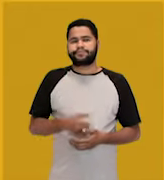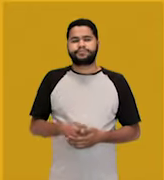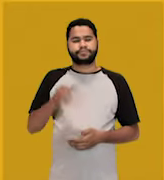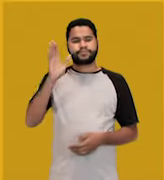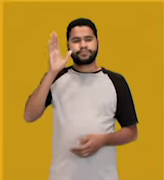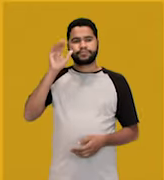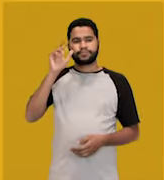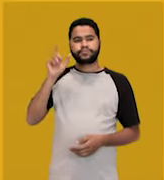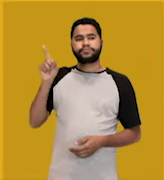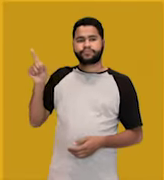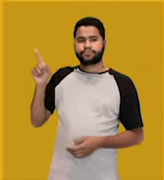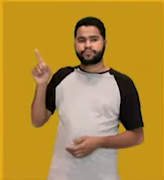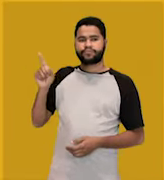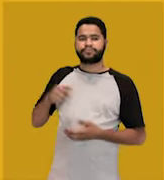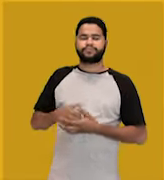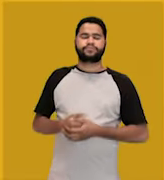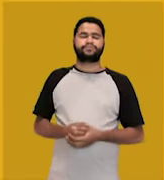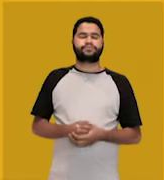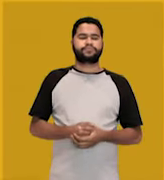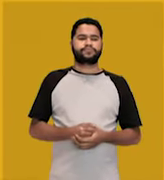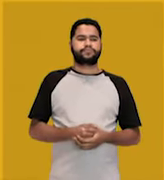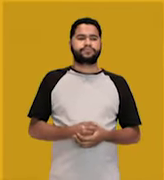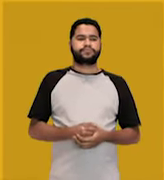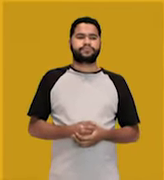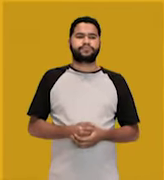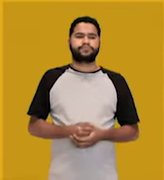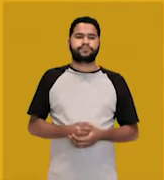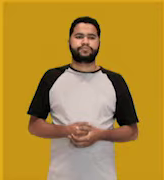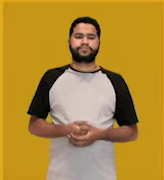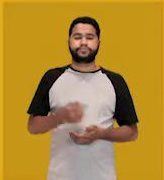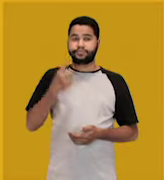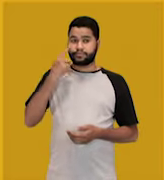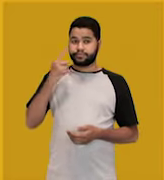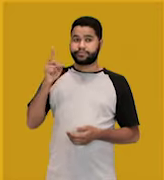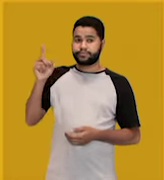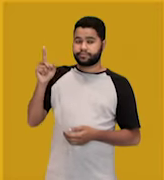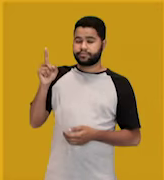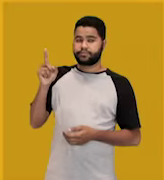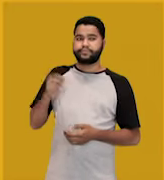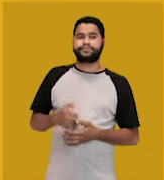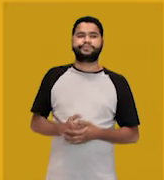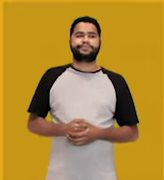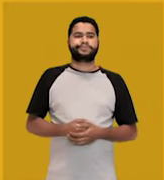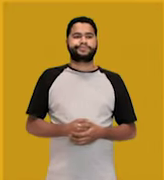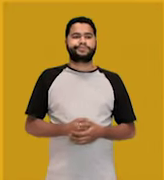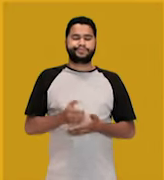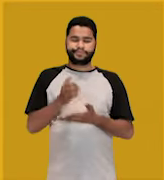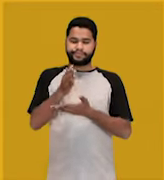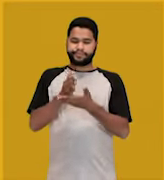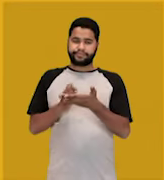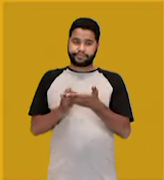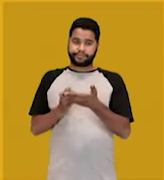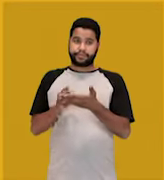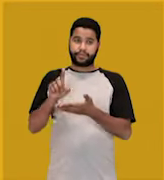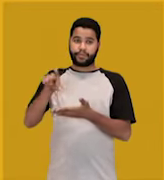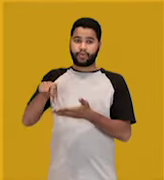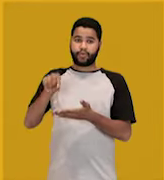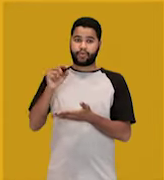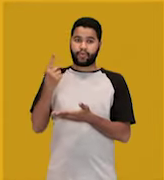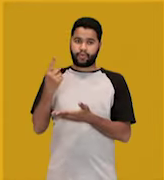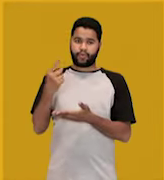a leitura e a representação das seguintes frações. Veja só, eu dividi em 2 partes e peguei uma,